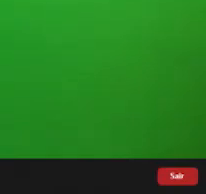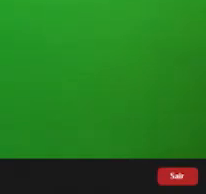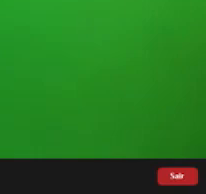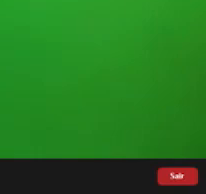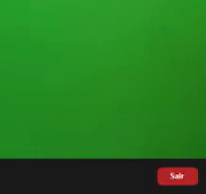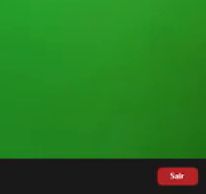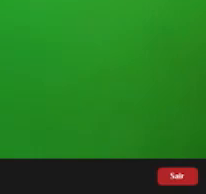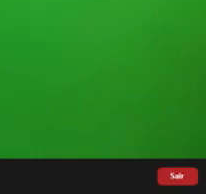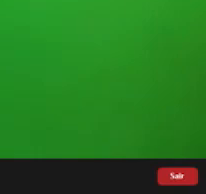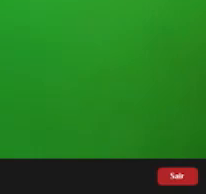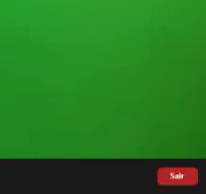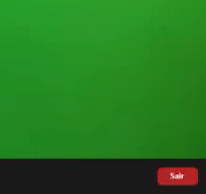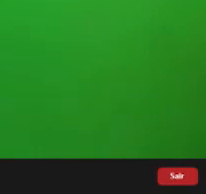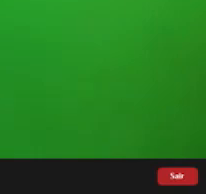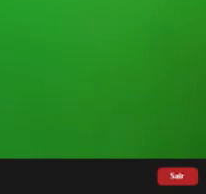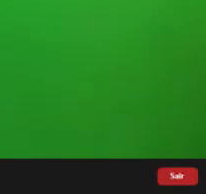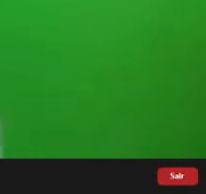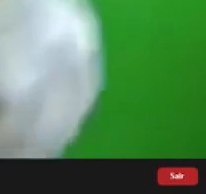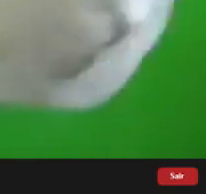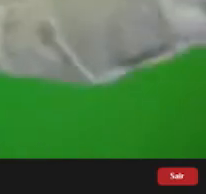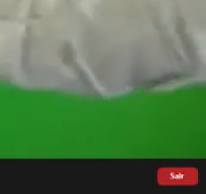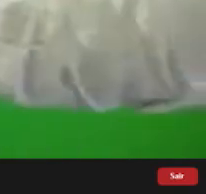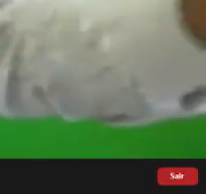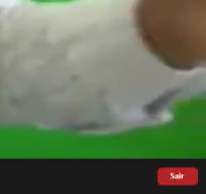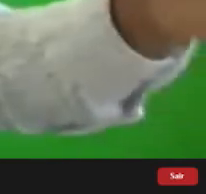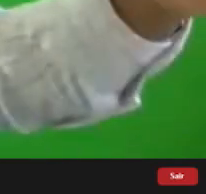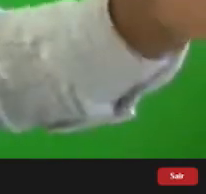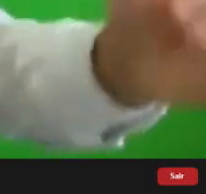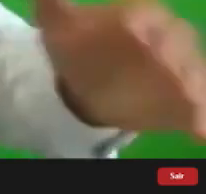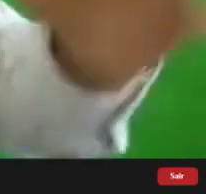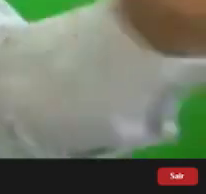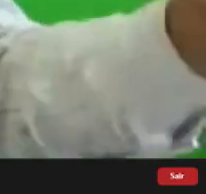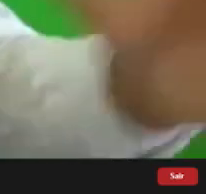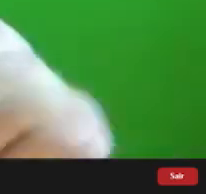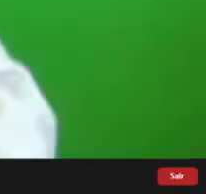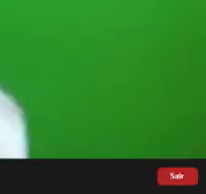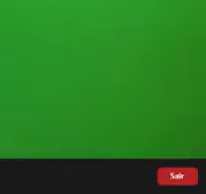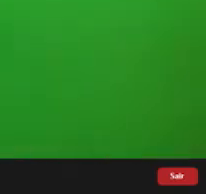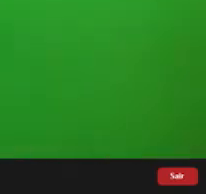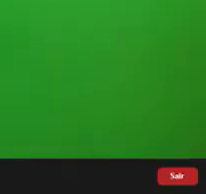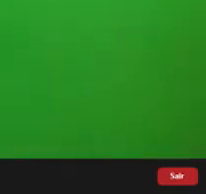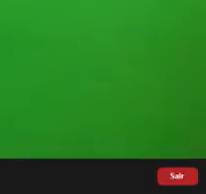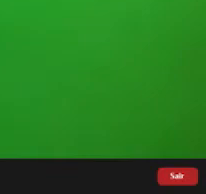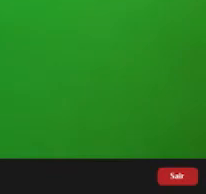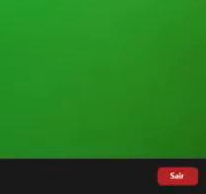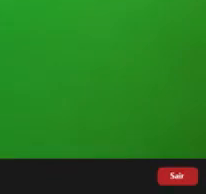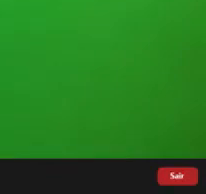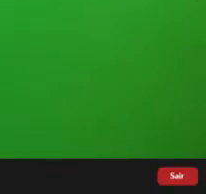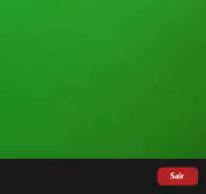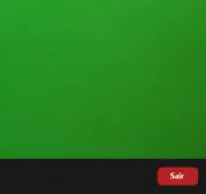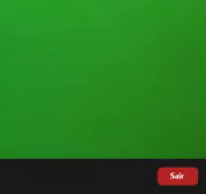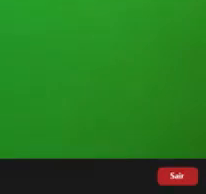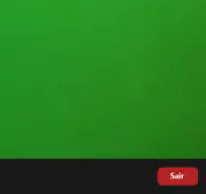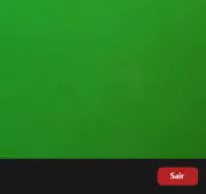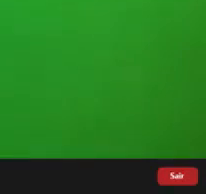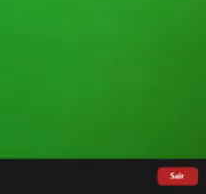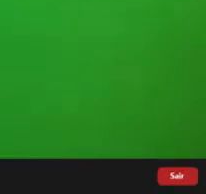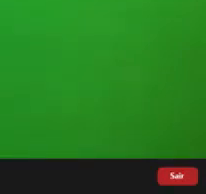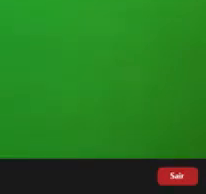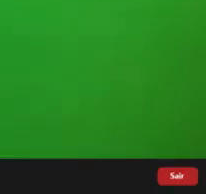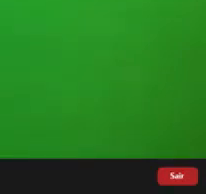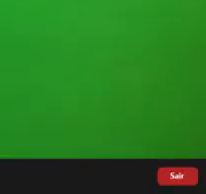indo embora para cidades vizinhas, Jaguariúna, Paulínia, e assim por diante. Isso também acontece